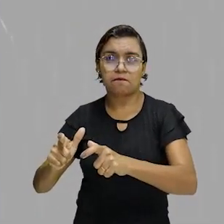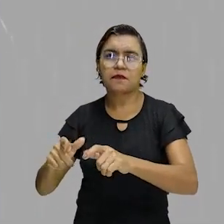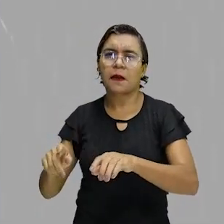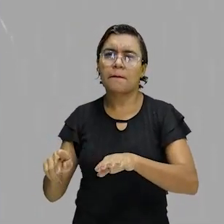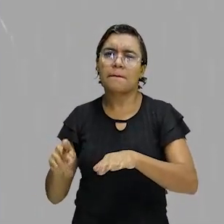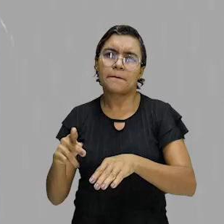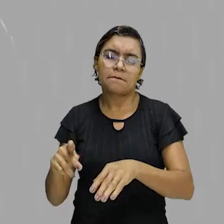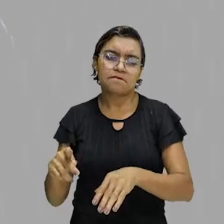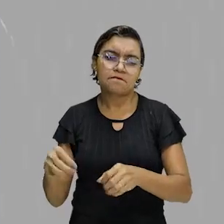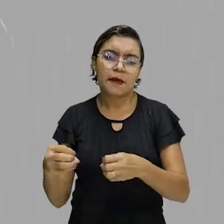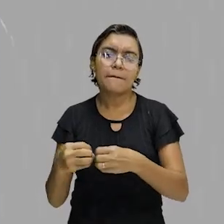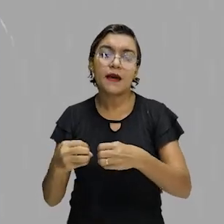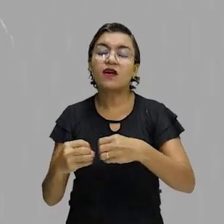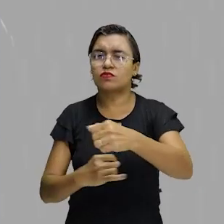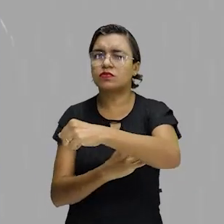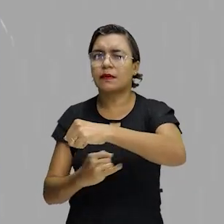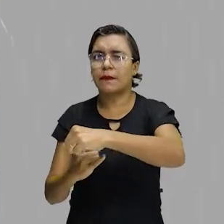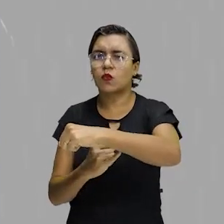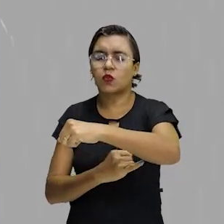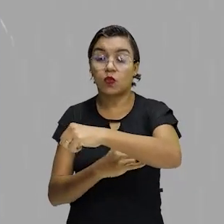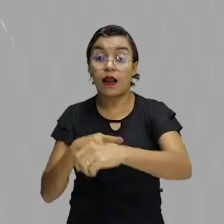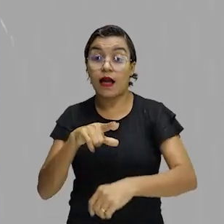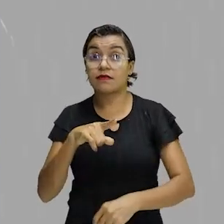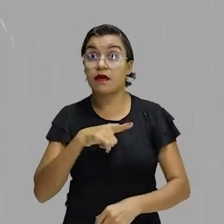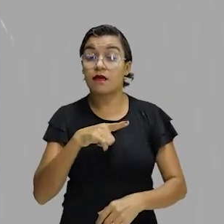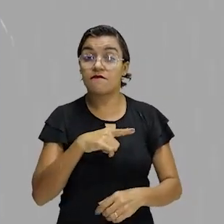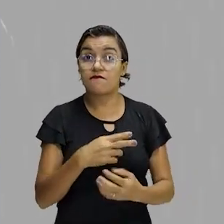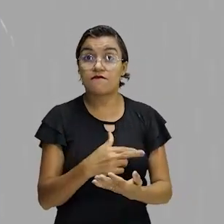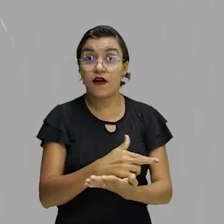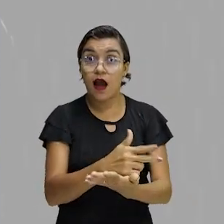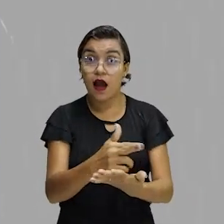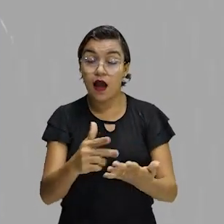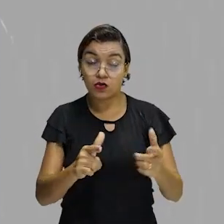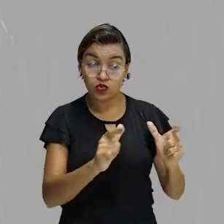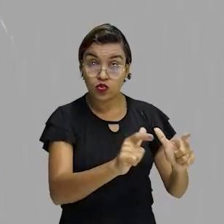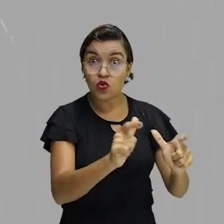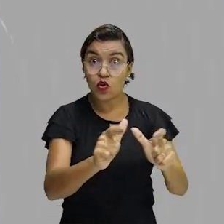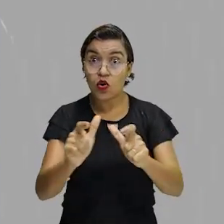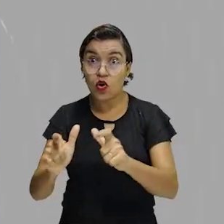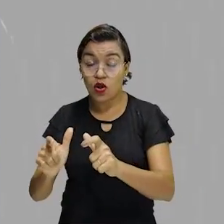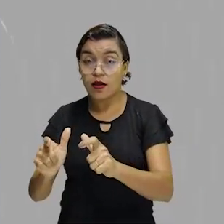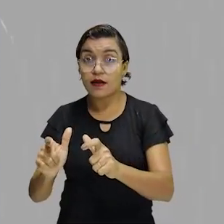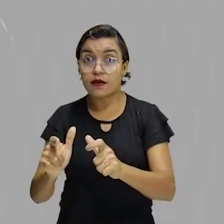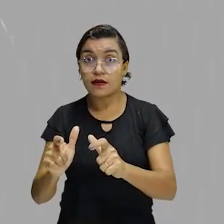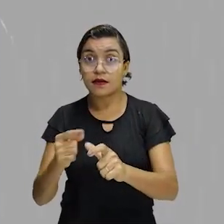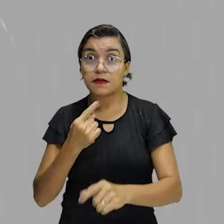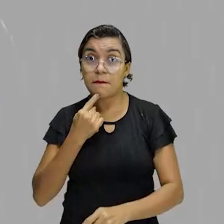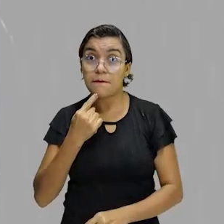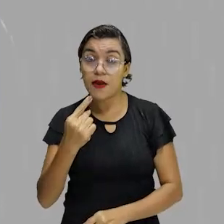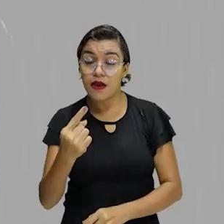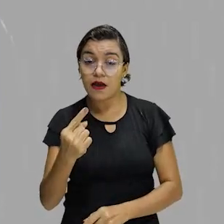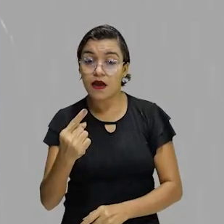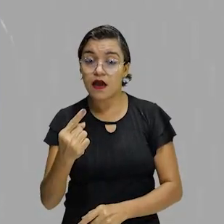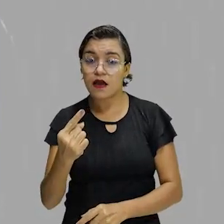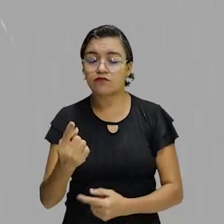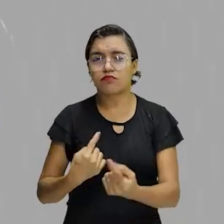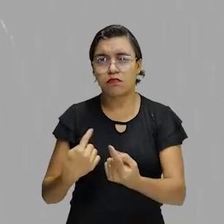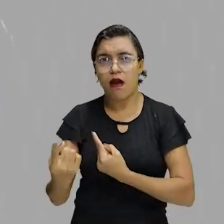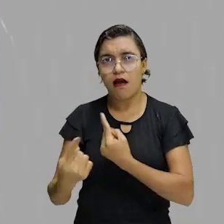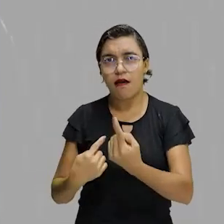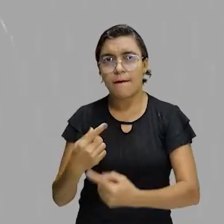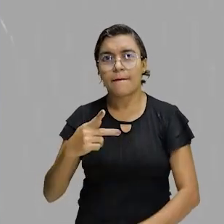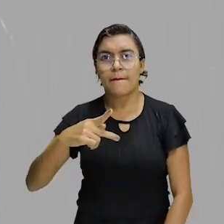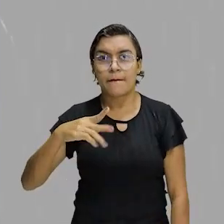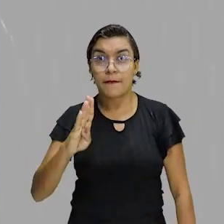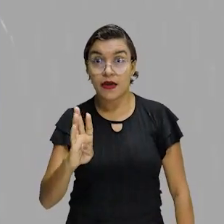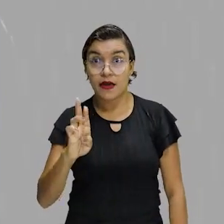viu? Então você tem uma série de locais próximos da BR que são reservas de quilombo. Tem sempre